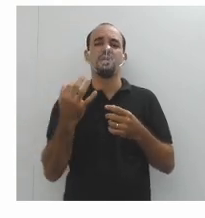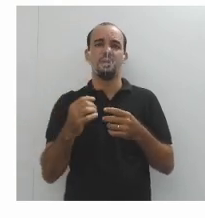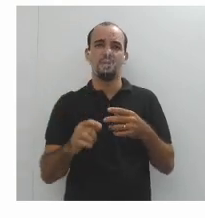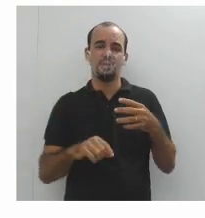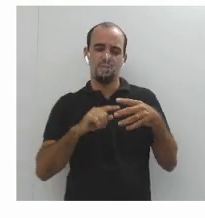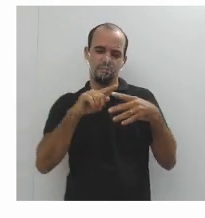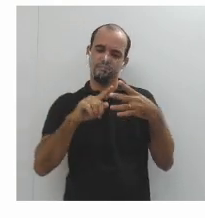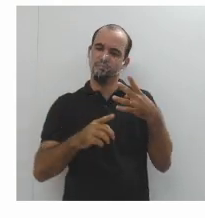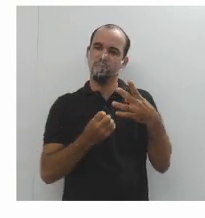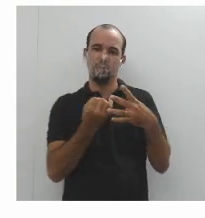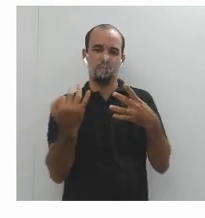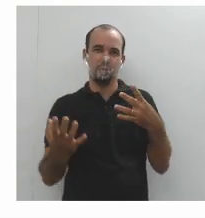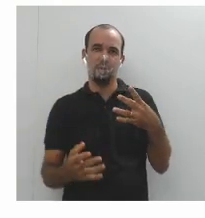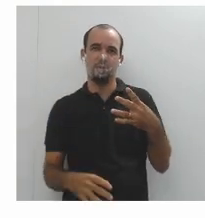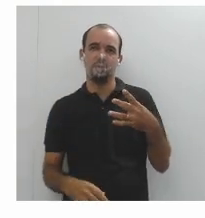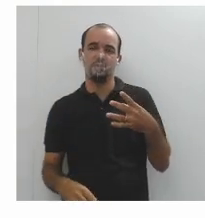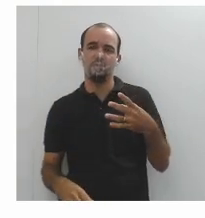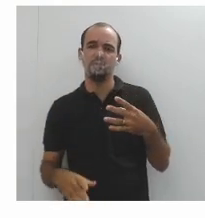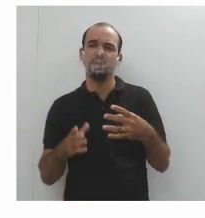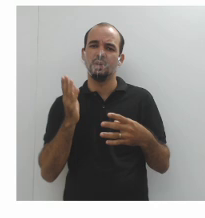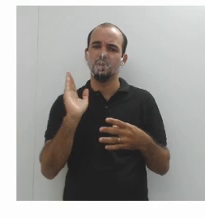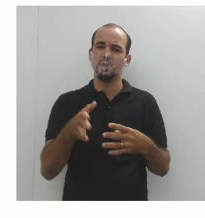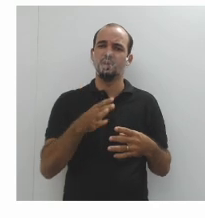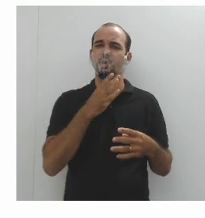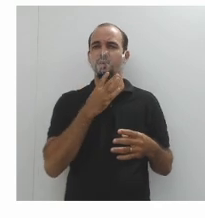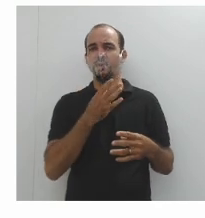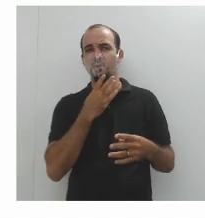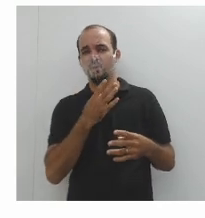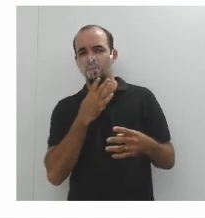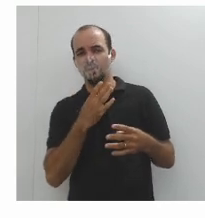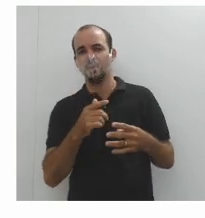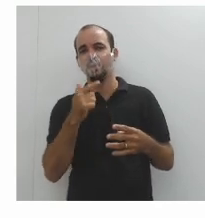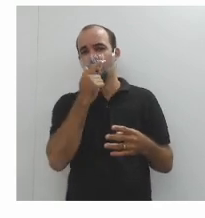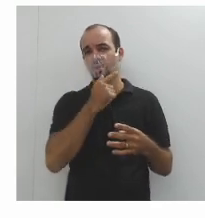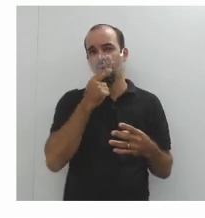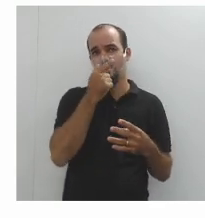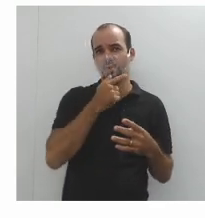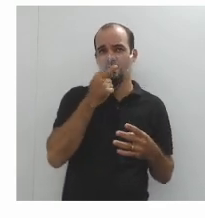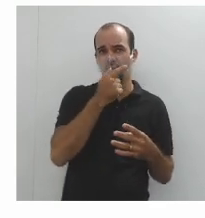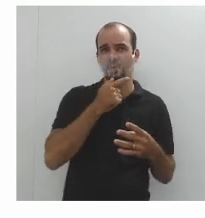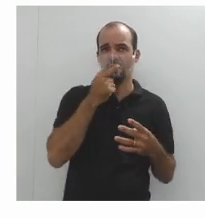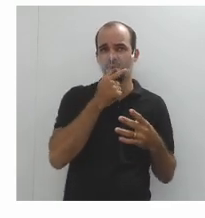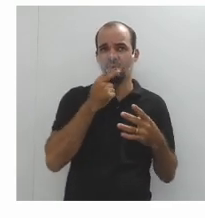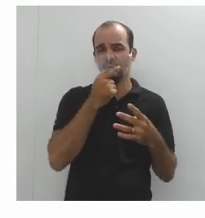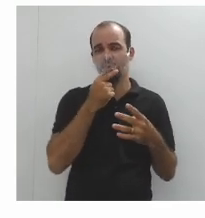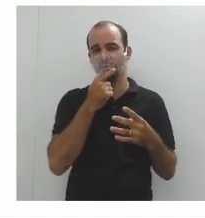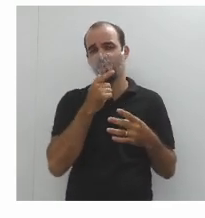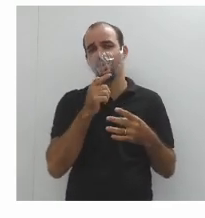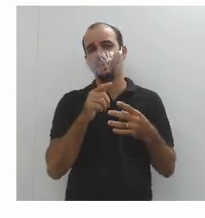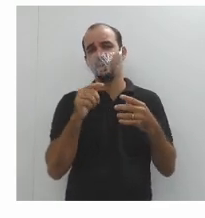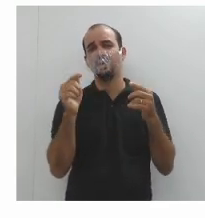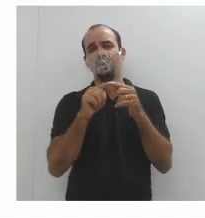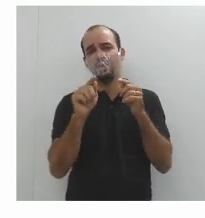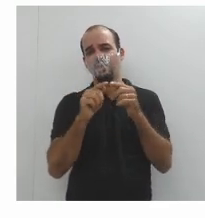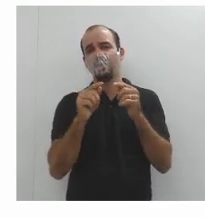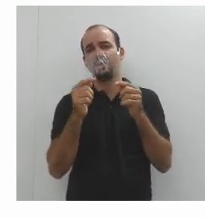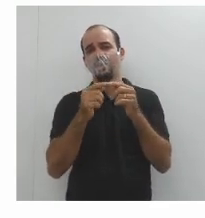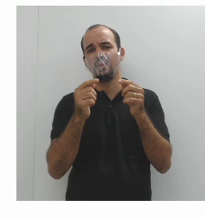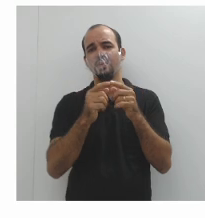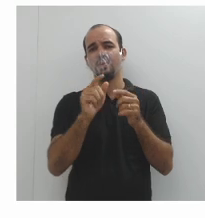glicose, tá? Que é uma aldohexose, tá bom? Que pode